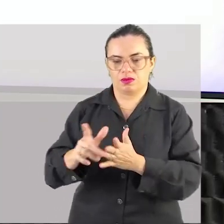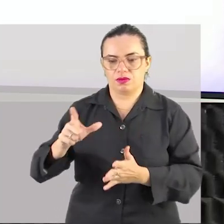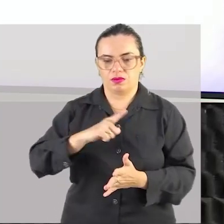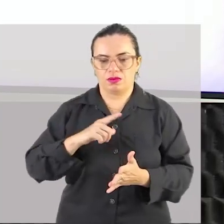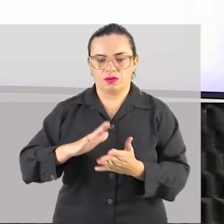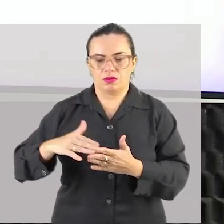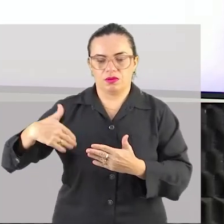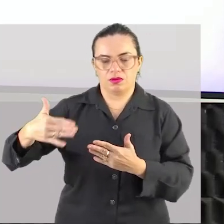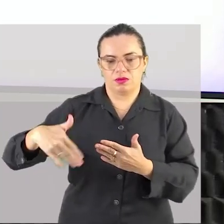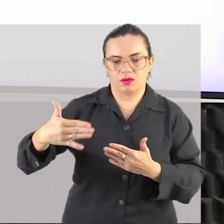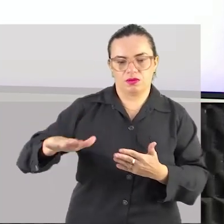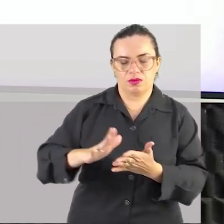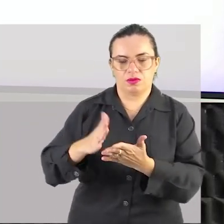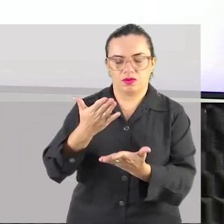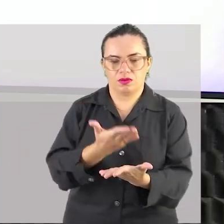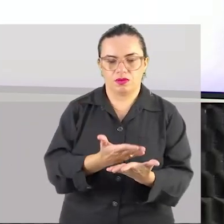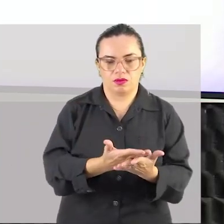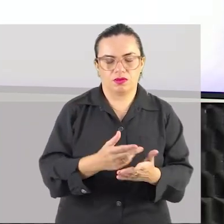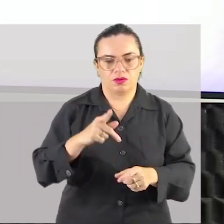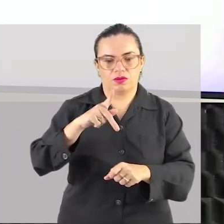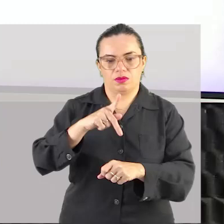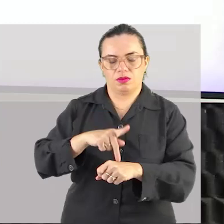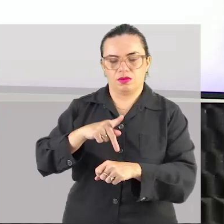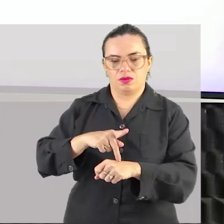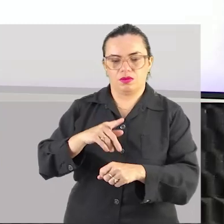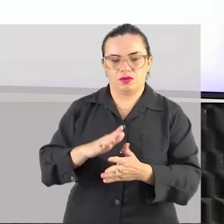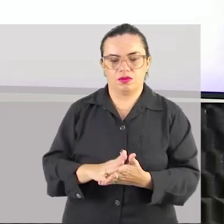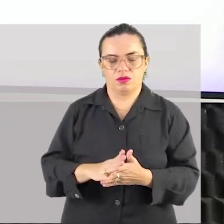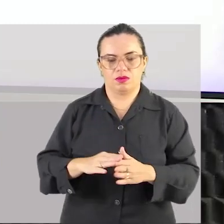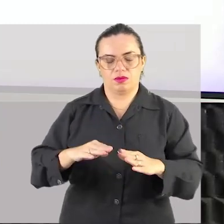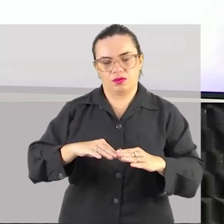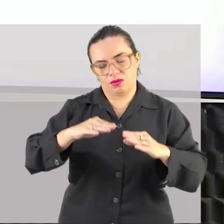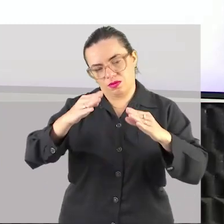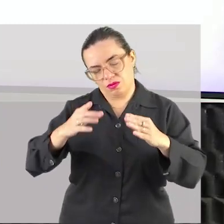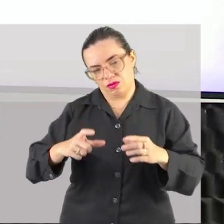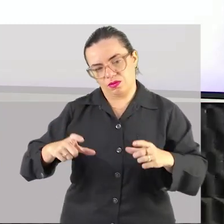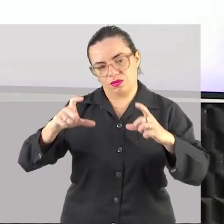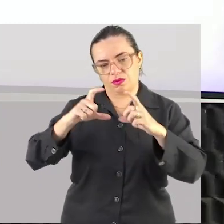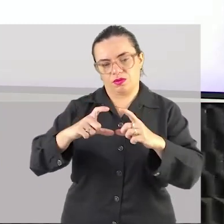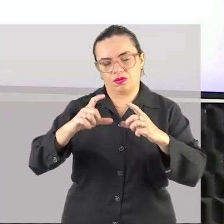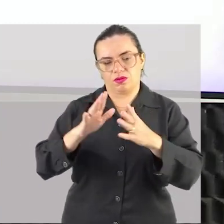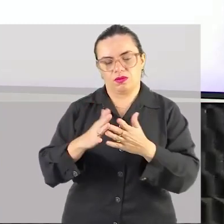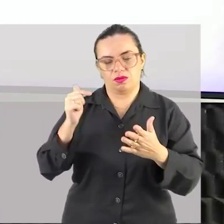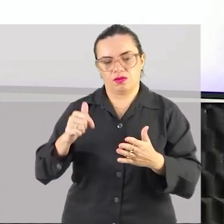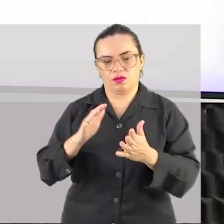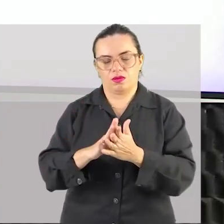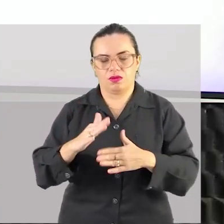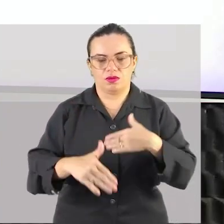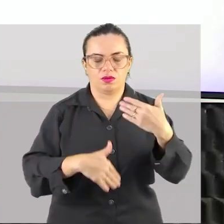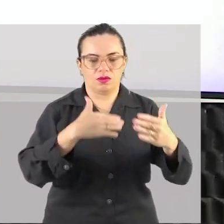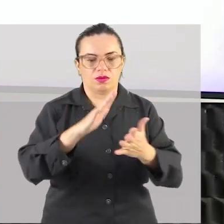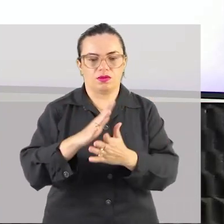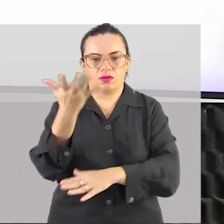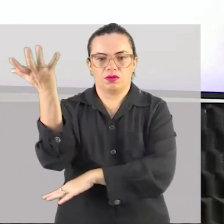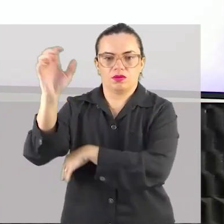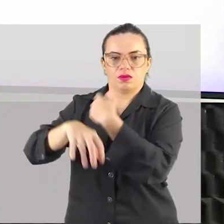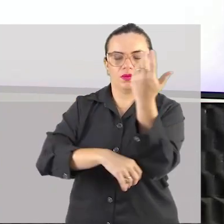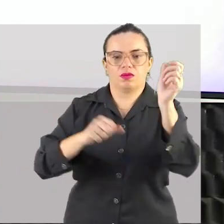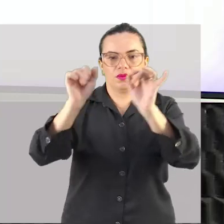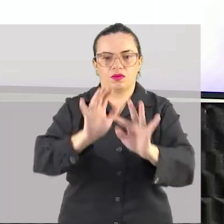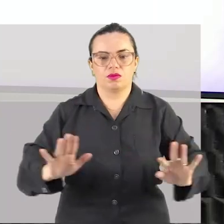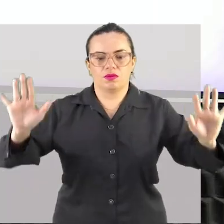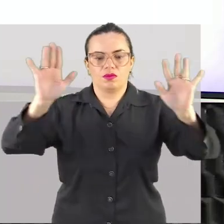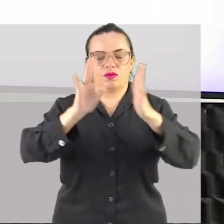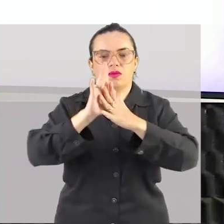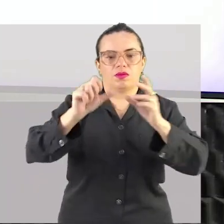compõem o seguinte processo geomorfológico. Olha só, geomorfológico, que é exatamente a construção da paisagem e modificação